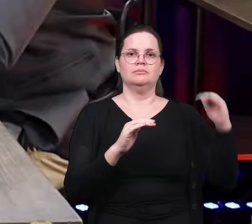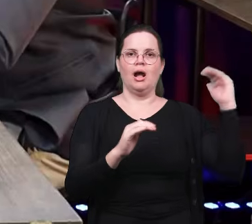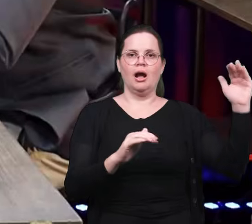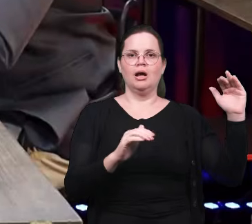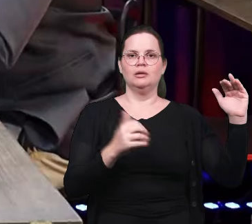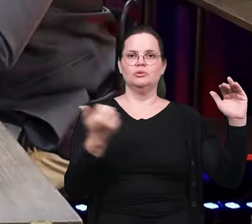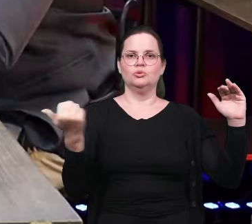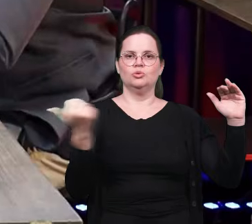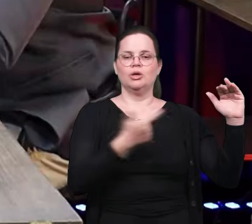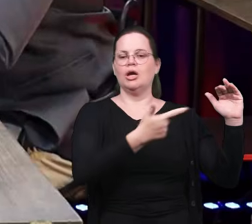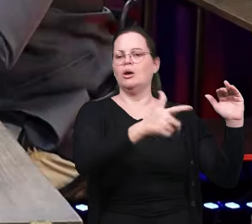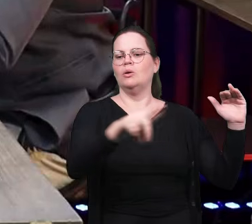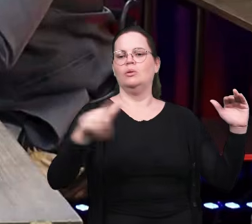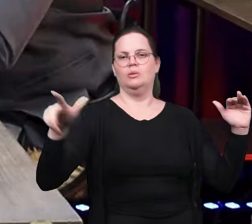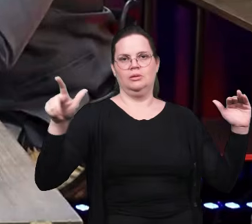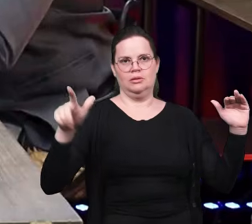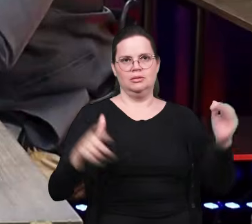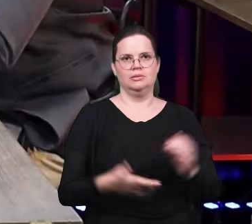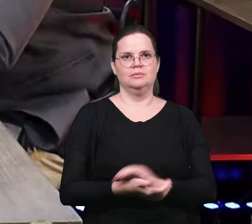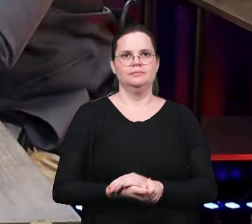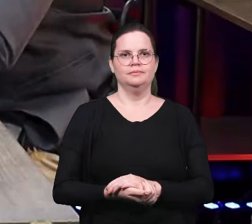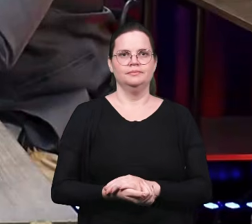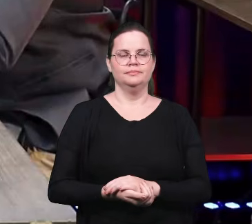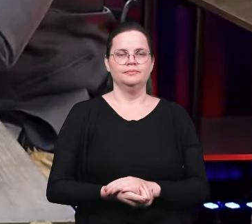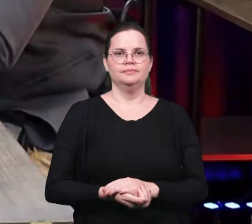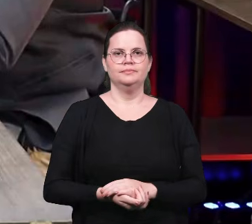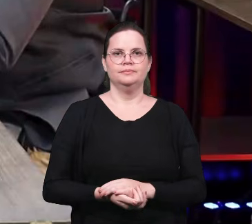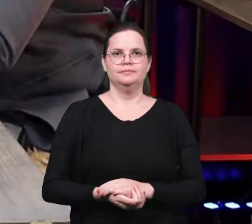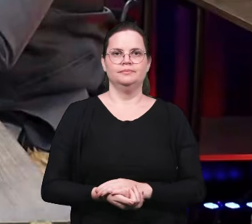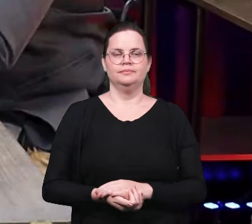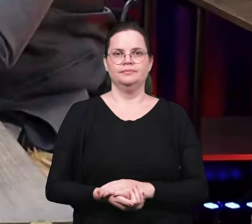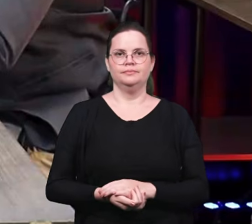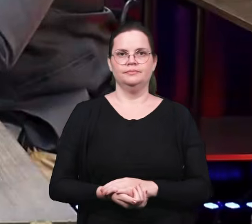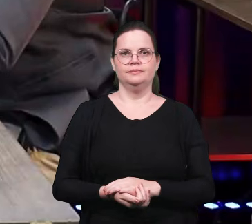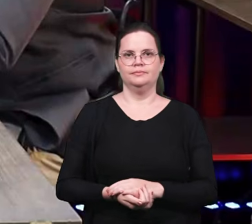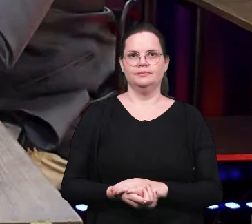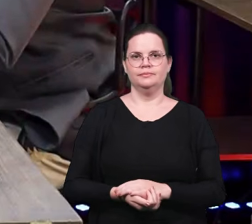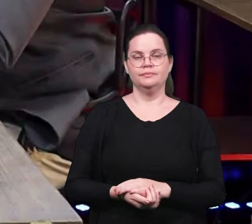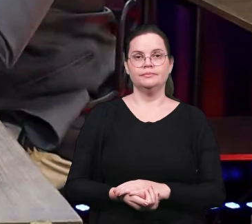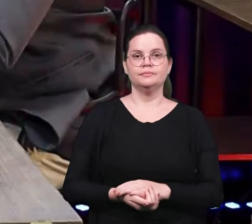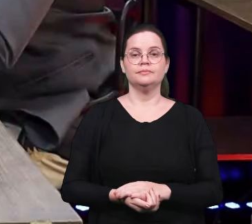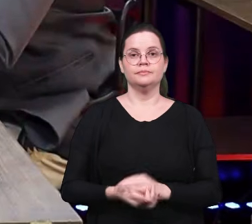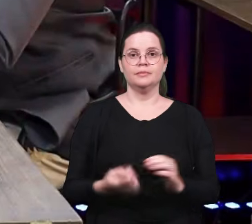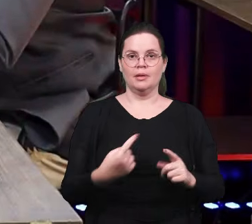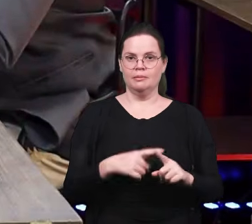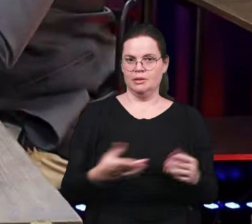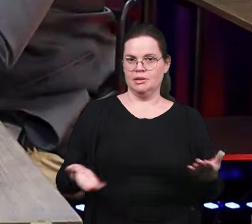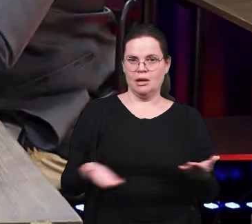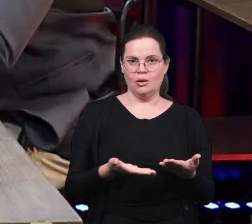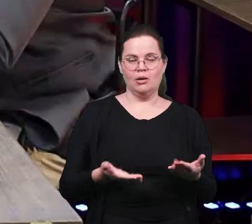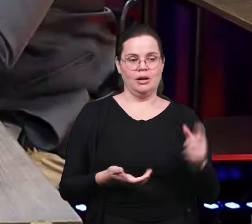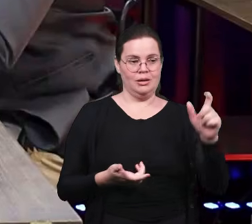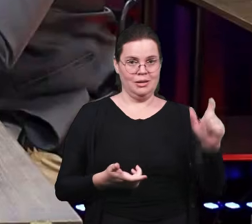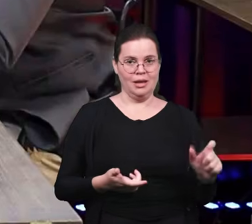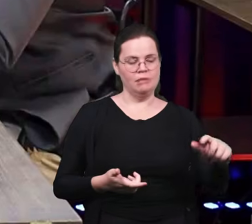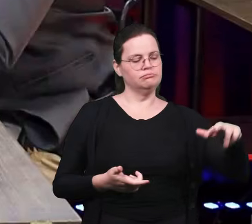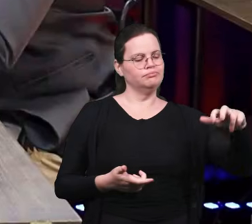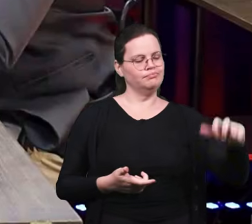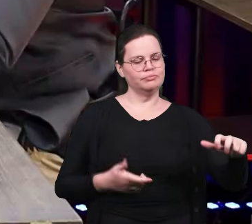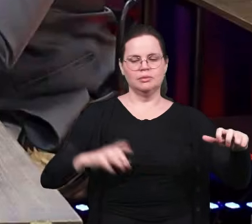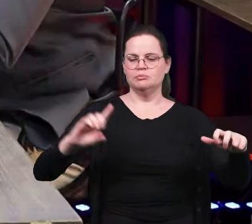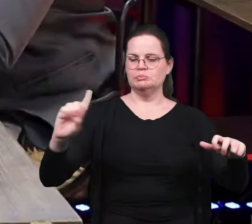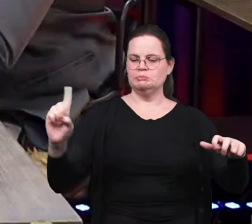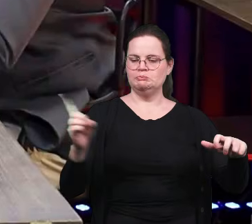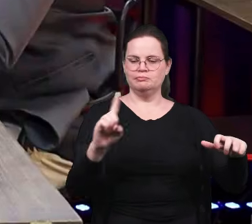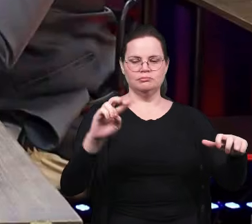demais pessoas. Né? E quando agora ele tem essa experiência com Jesus,